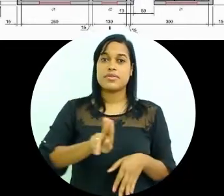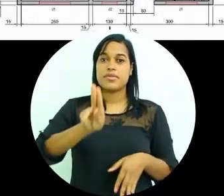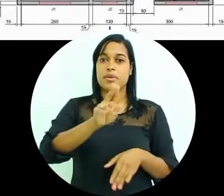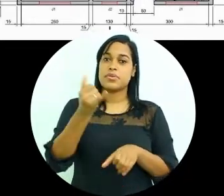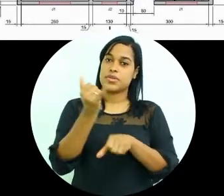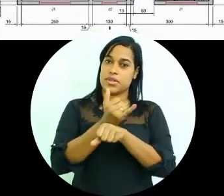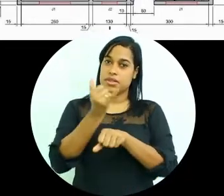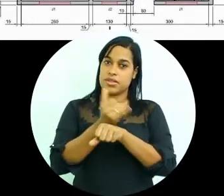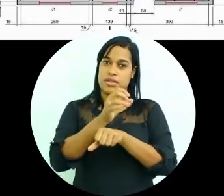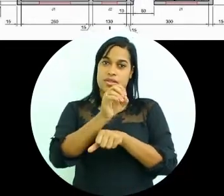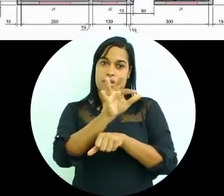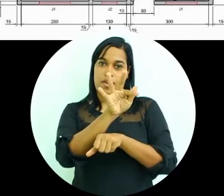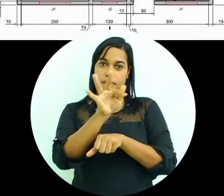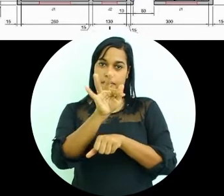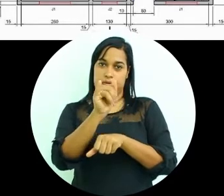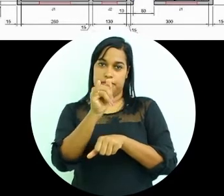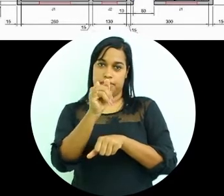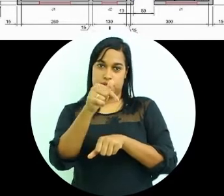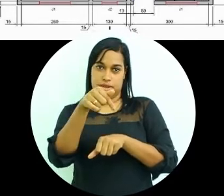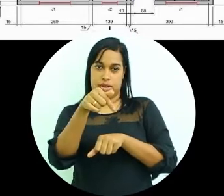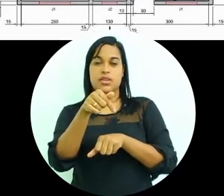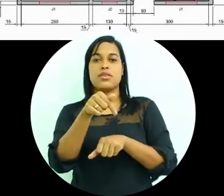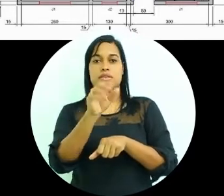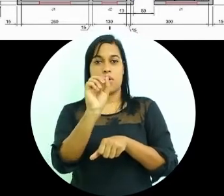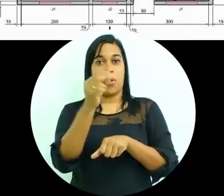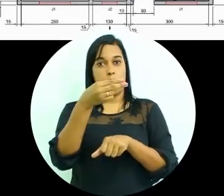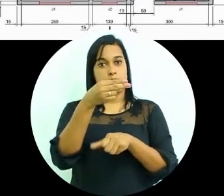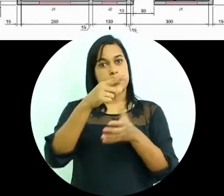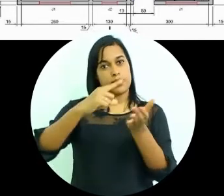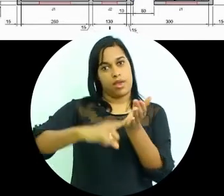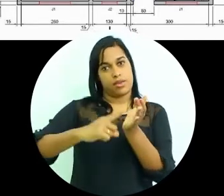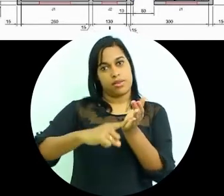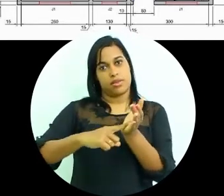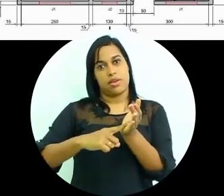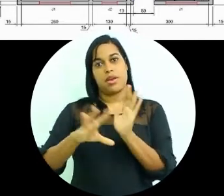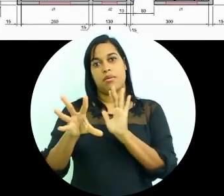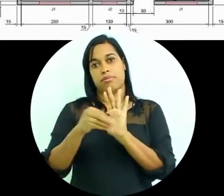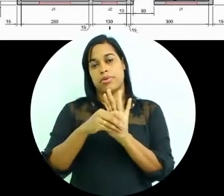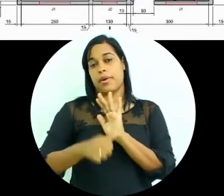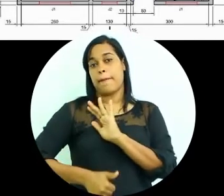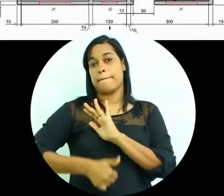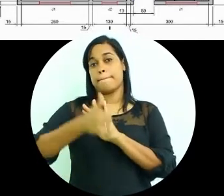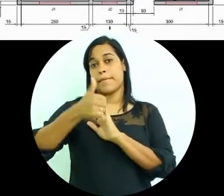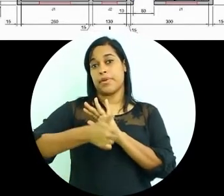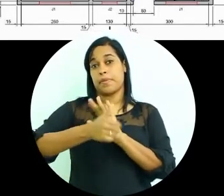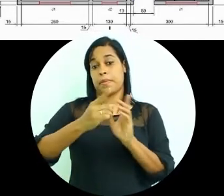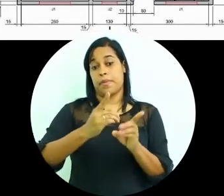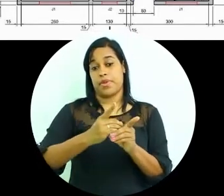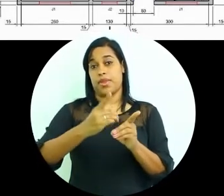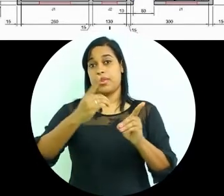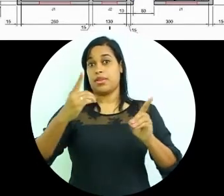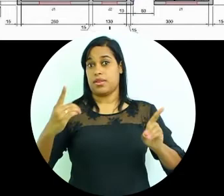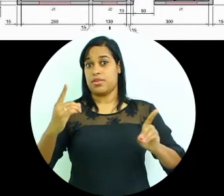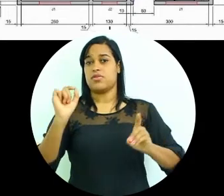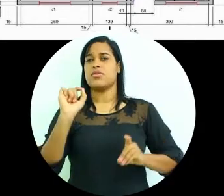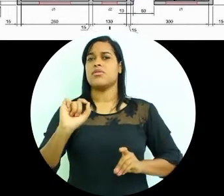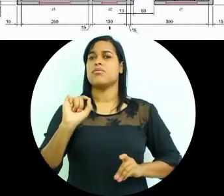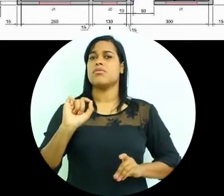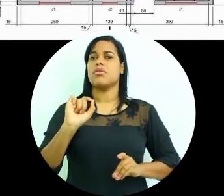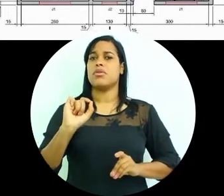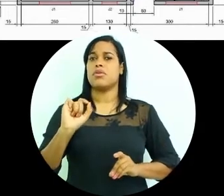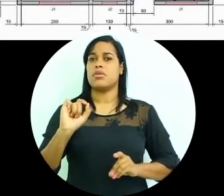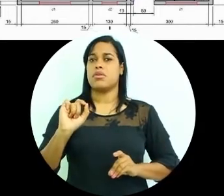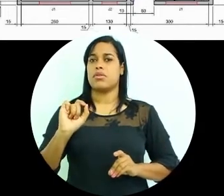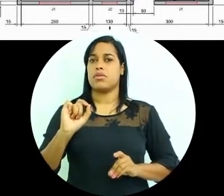Agora vamos utilizar a ferramenta Offset, Enter, e vamos colocar a primeira distância, que